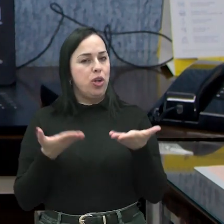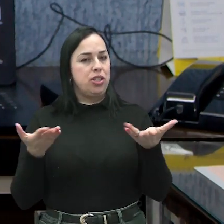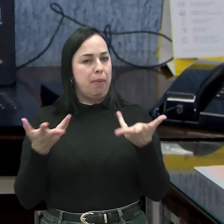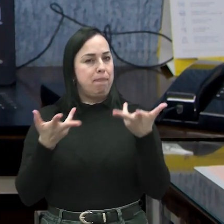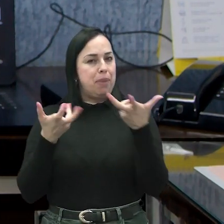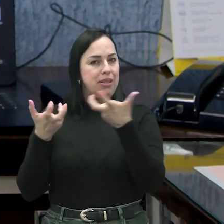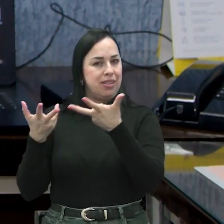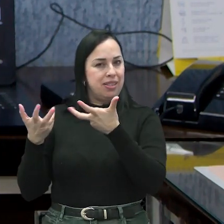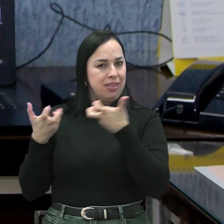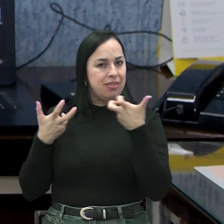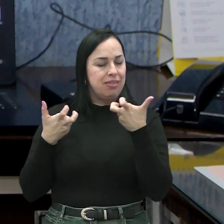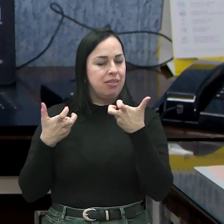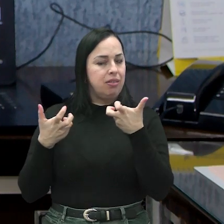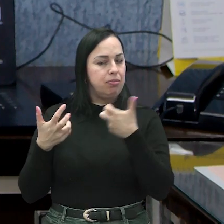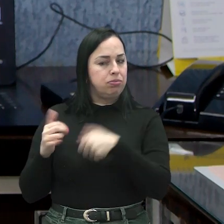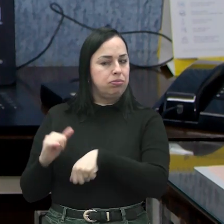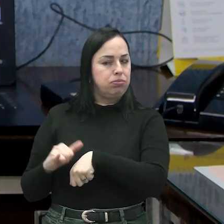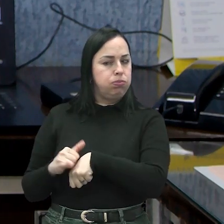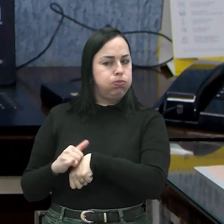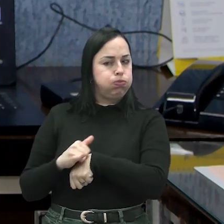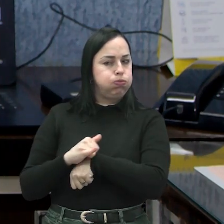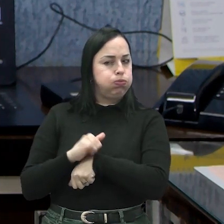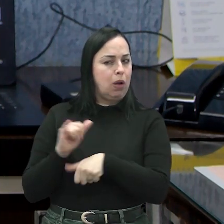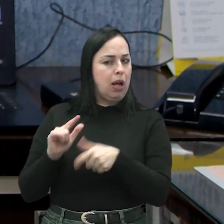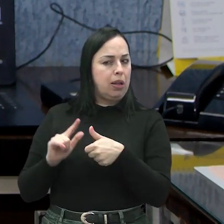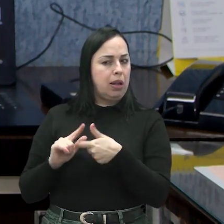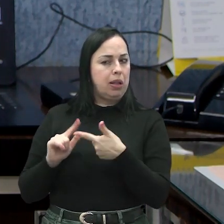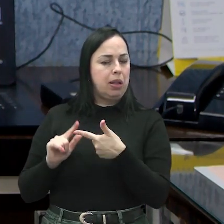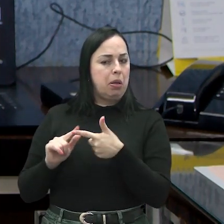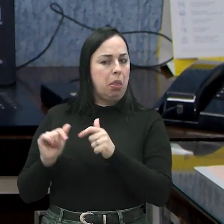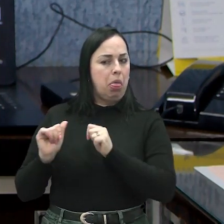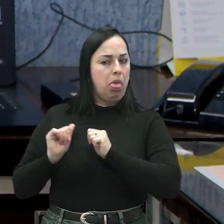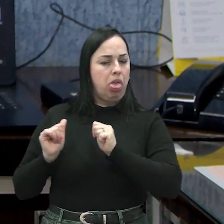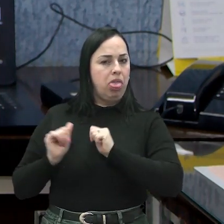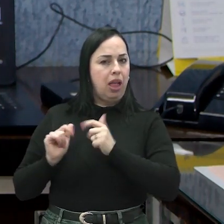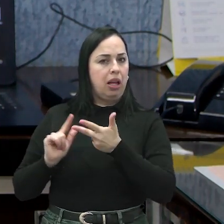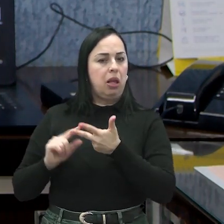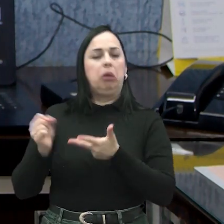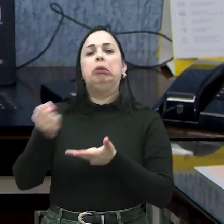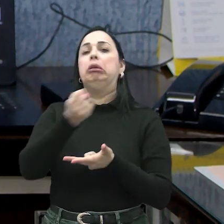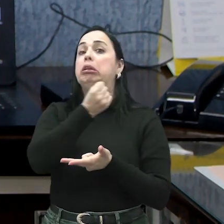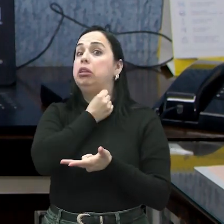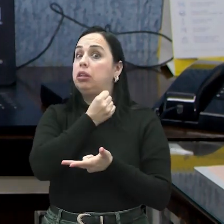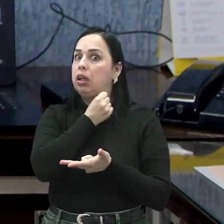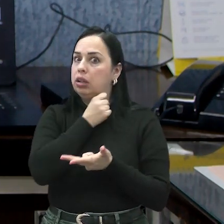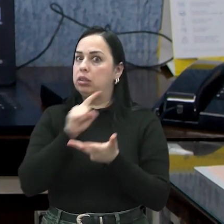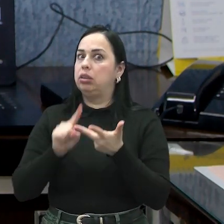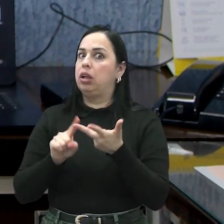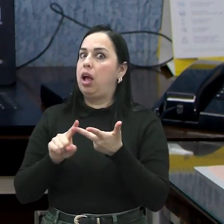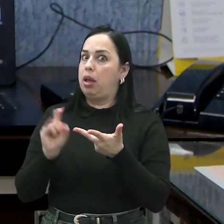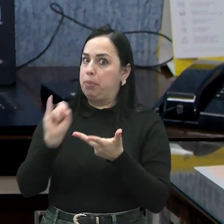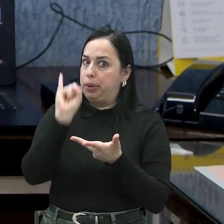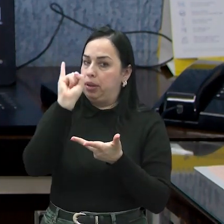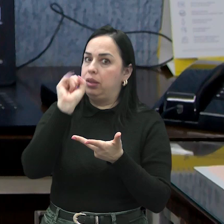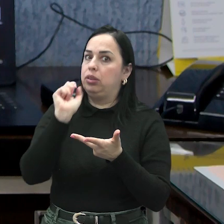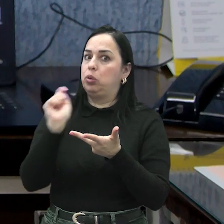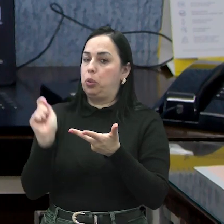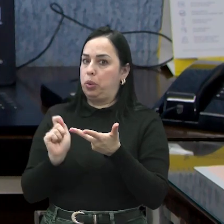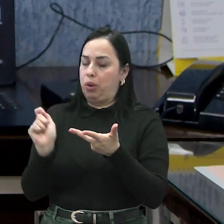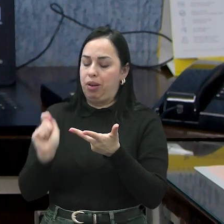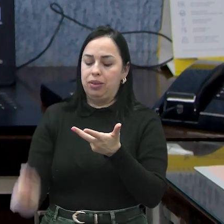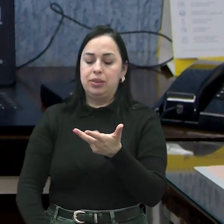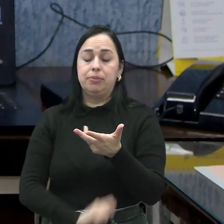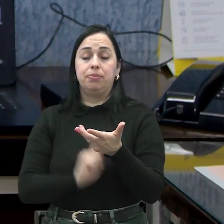o que a gente vê, né, esse aumento de peso, mudança de estilo de vida, mais sedentarismo, mais estresse, isso também é uma coisa importante